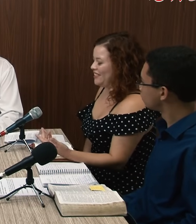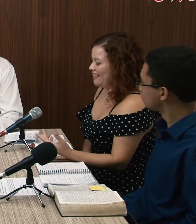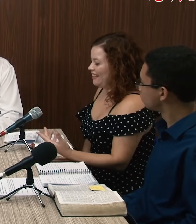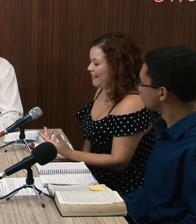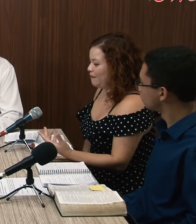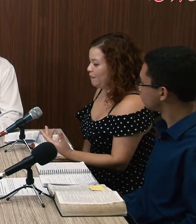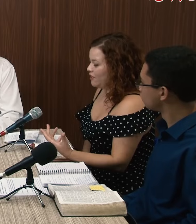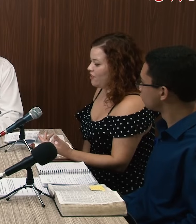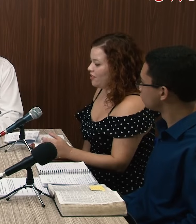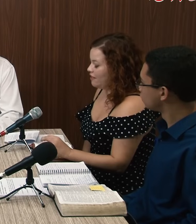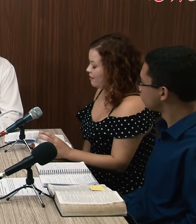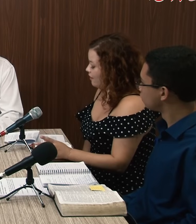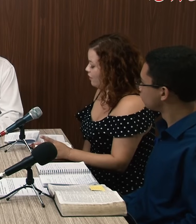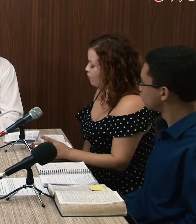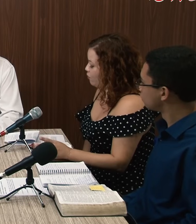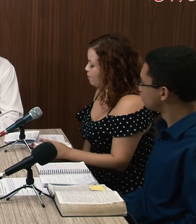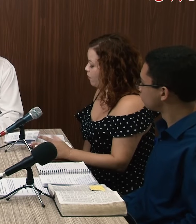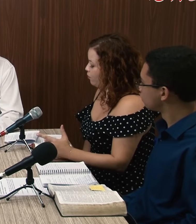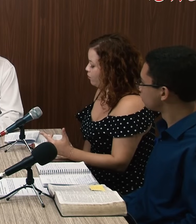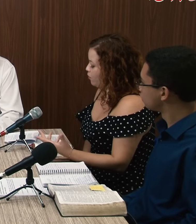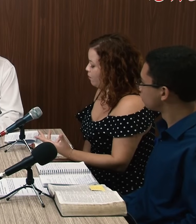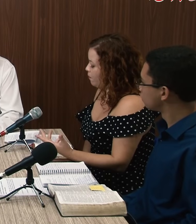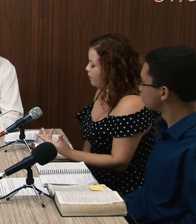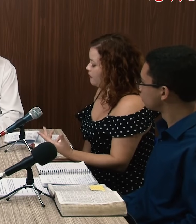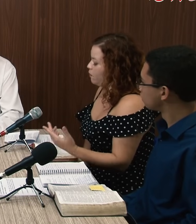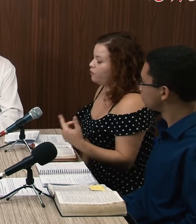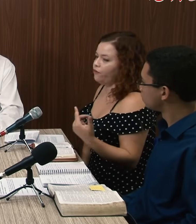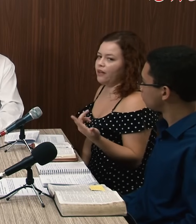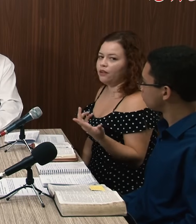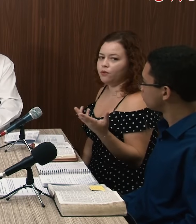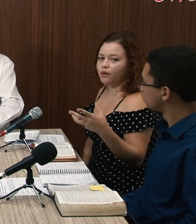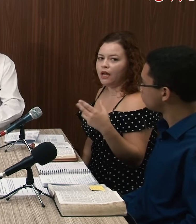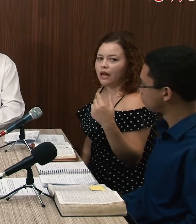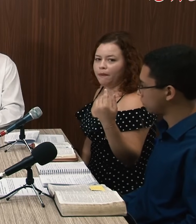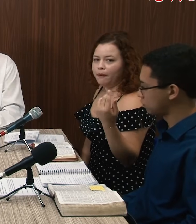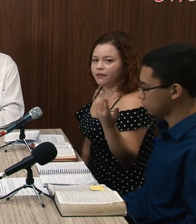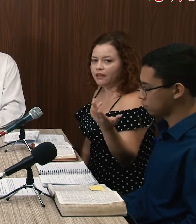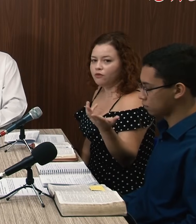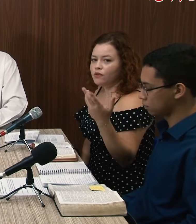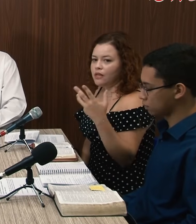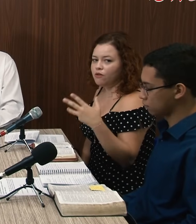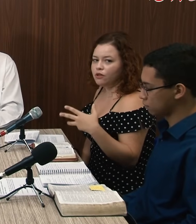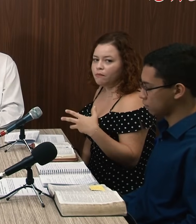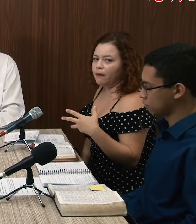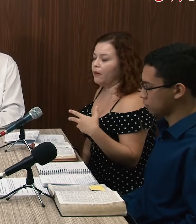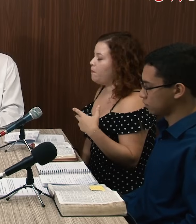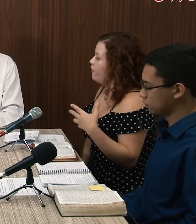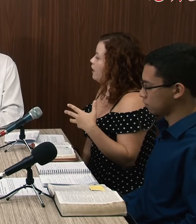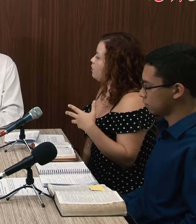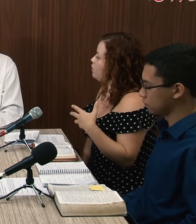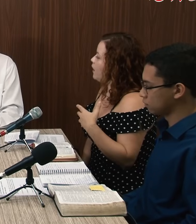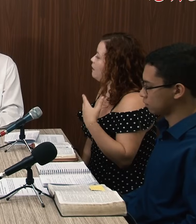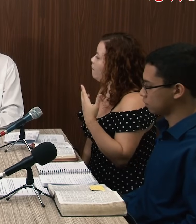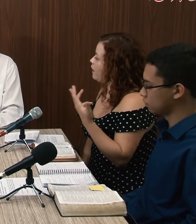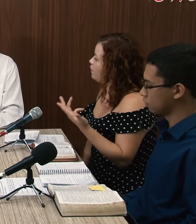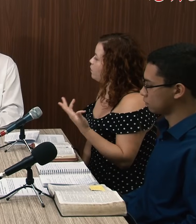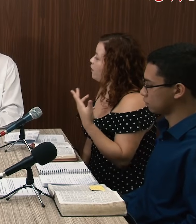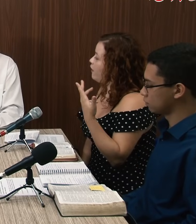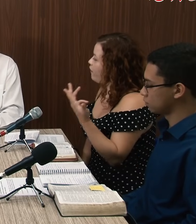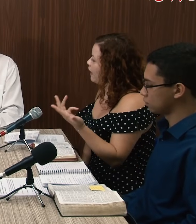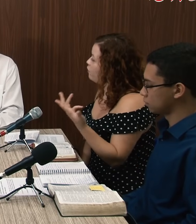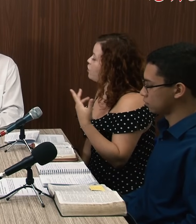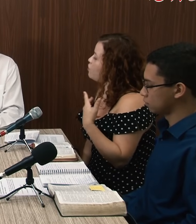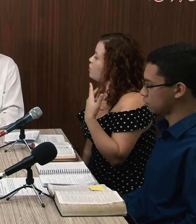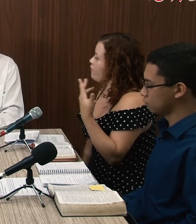Eu achei bastante interessante alguns pontos, como, por exemplo, quando fala do amamentar nos seios da minha mãe, fala do